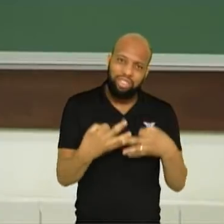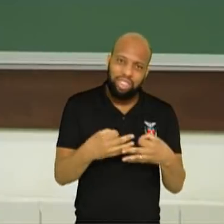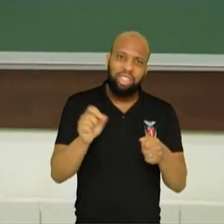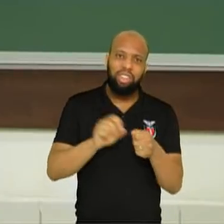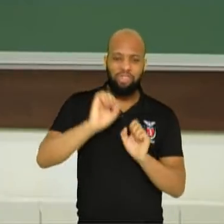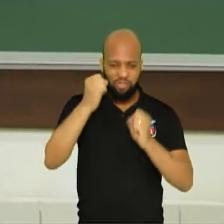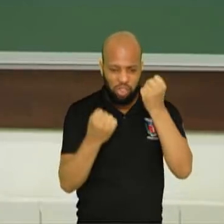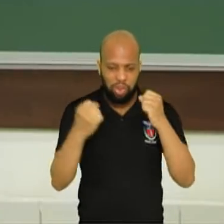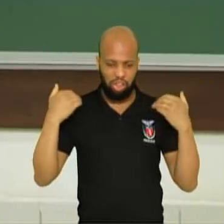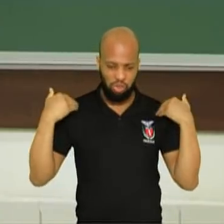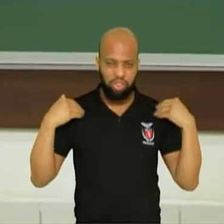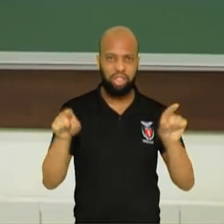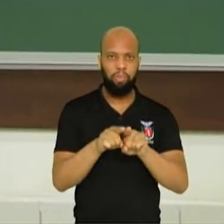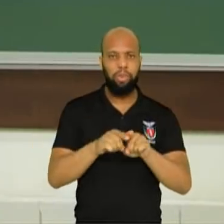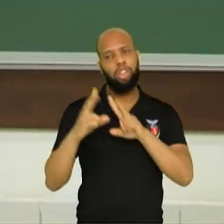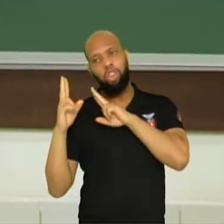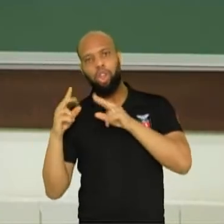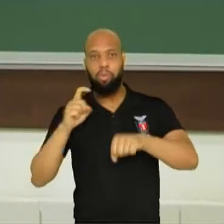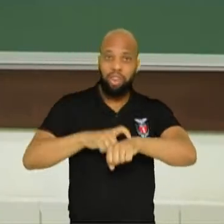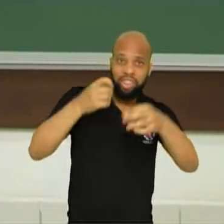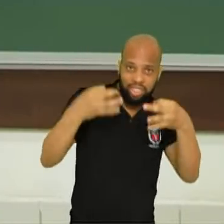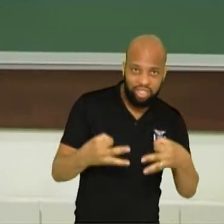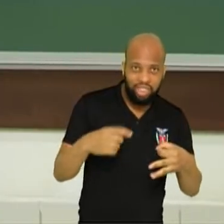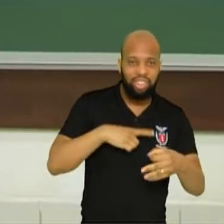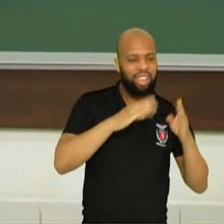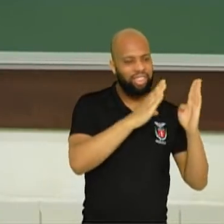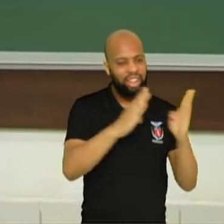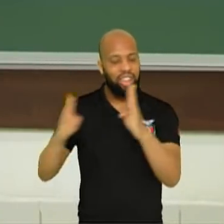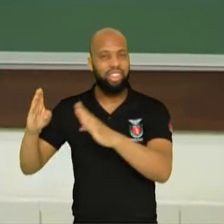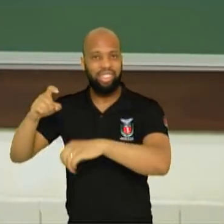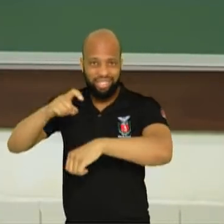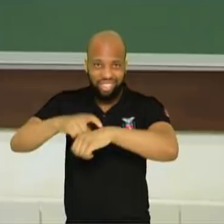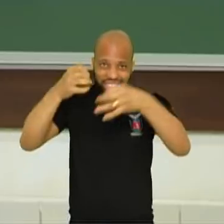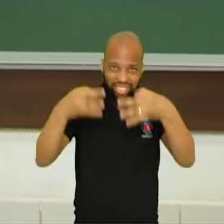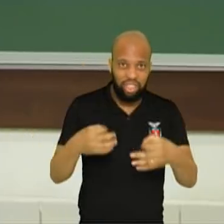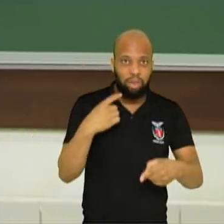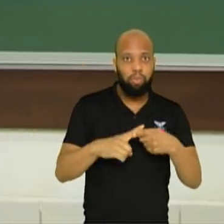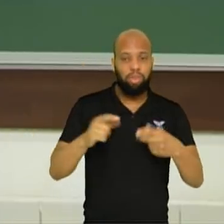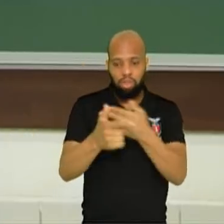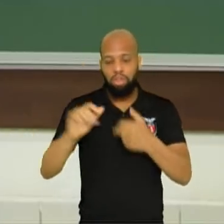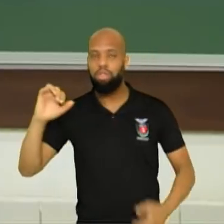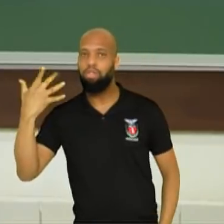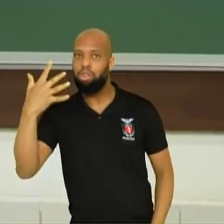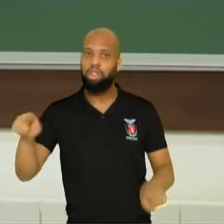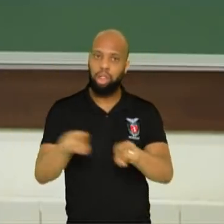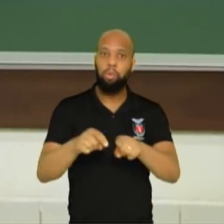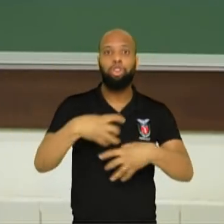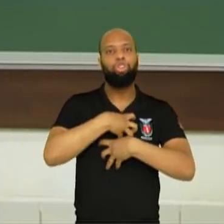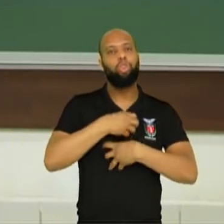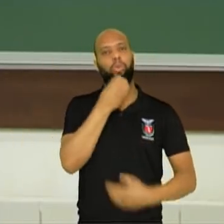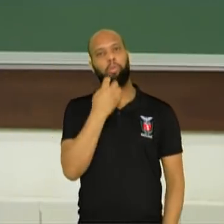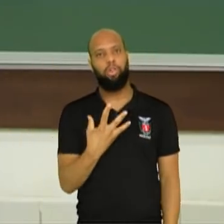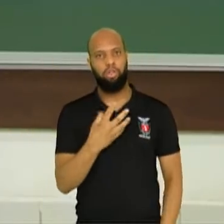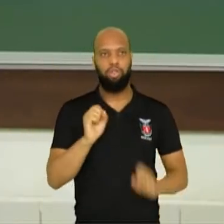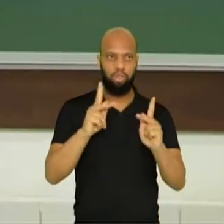atividade física, dorme no horário certo, tem uma rotina para que as coisas aconteçam e fluam da melhor